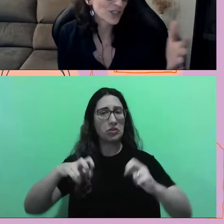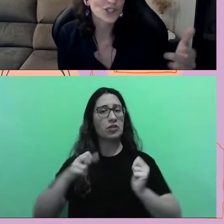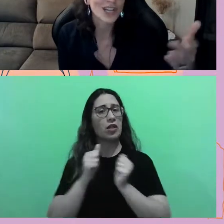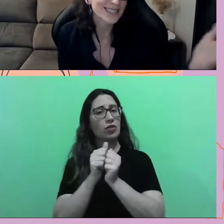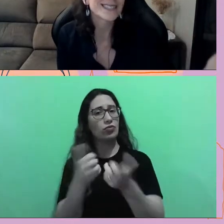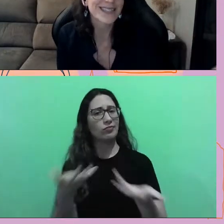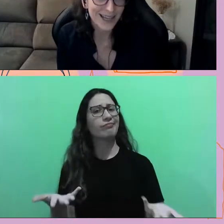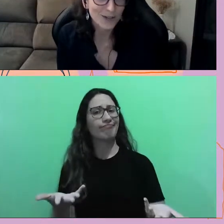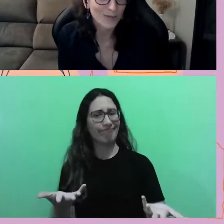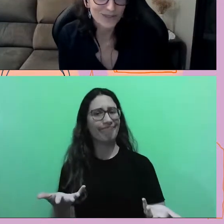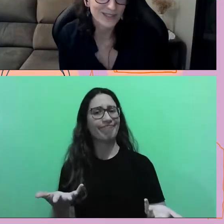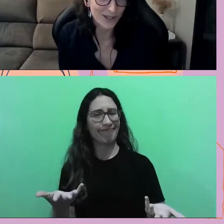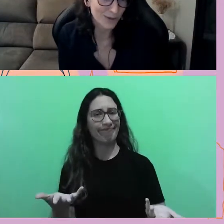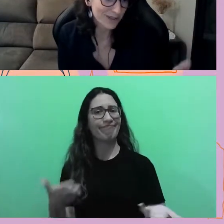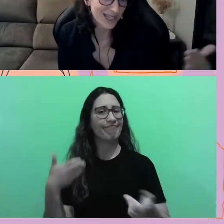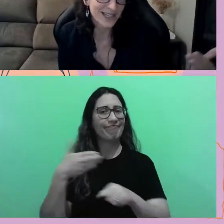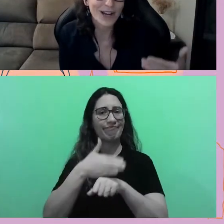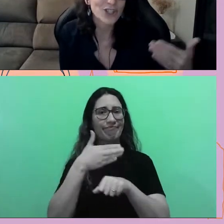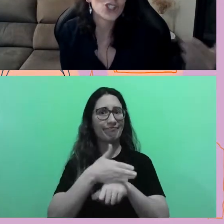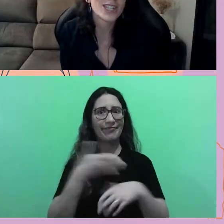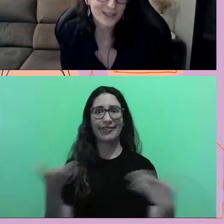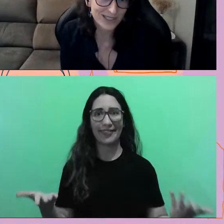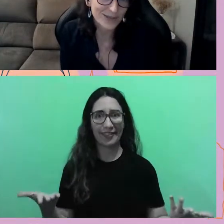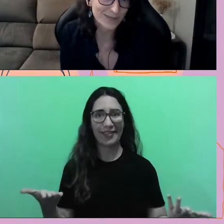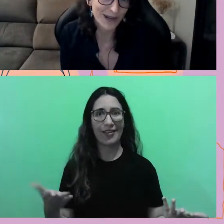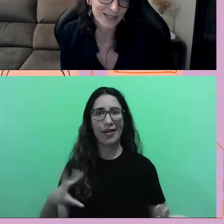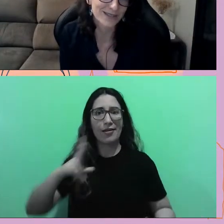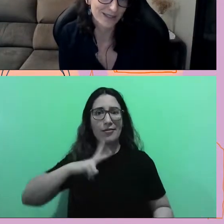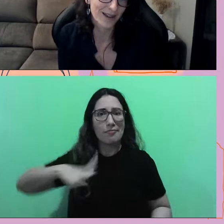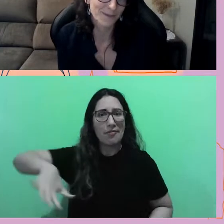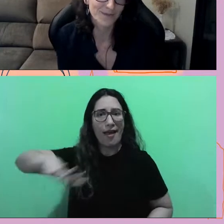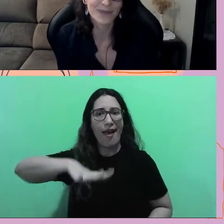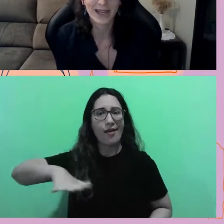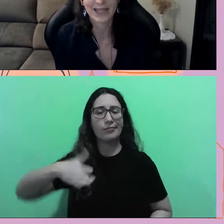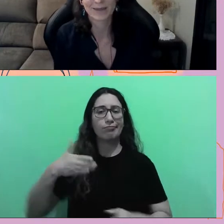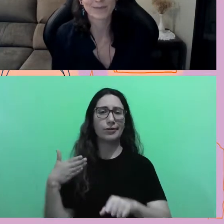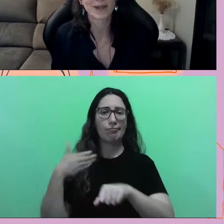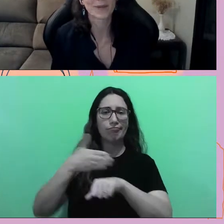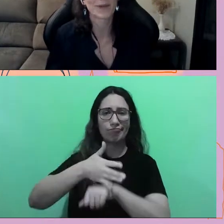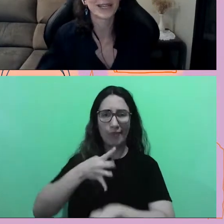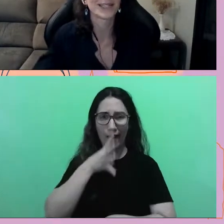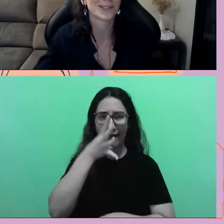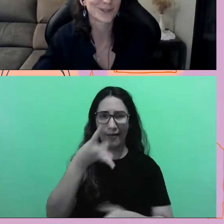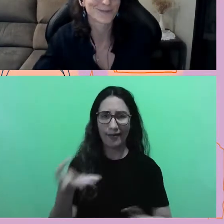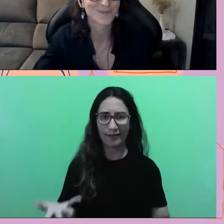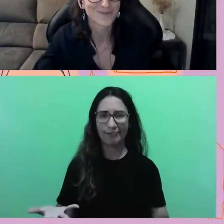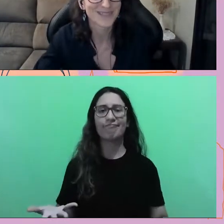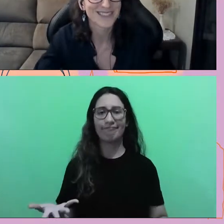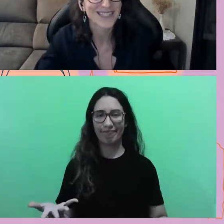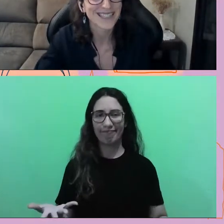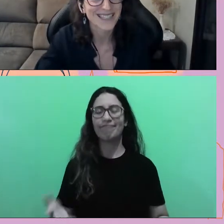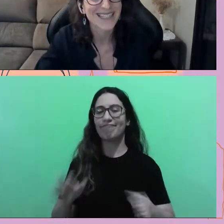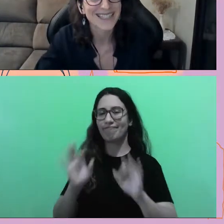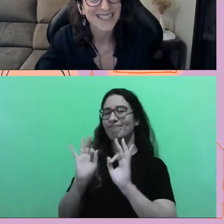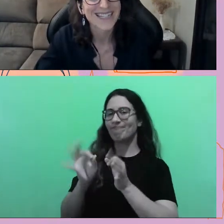pessoas te acessarem, como você falou, né? Invadirem o seu espaço, né? É bem isso.